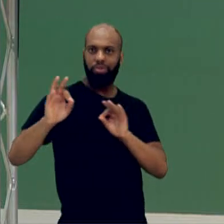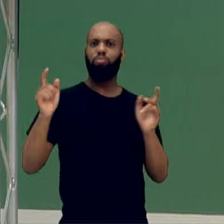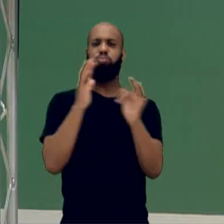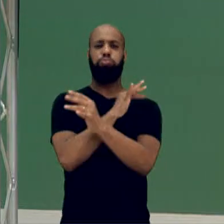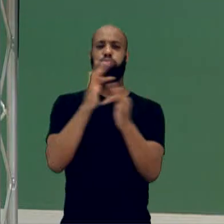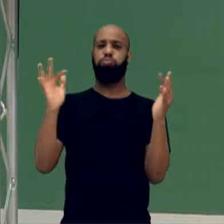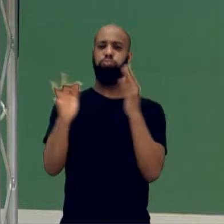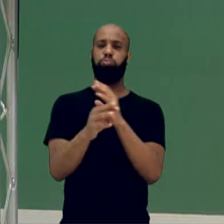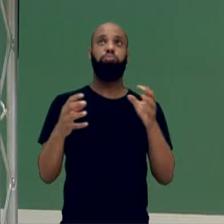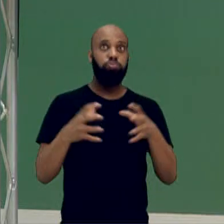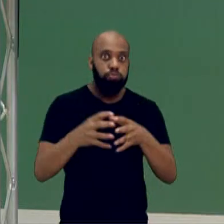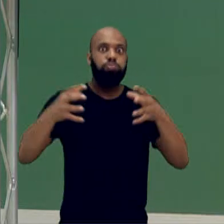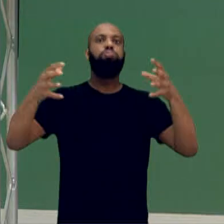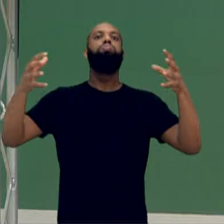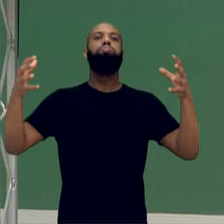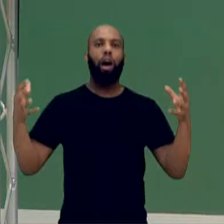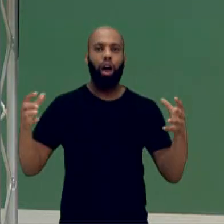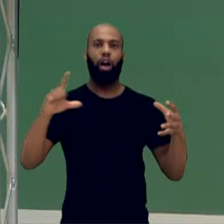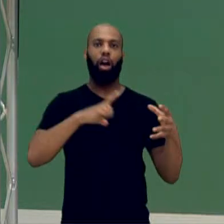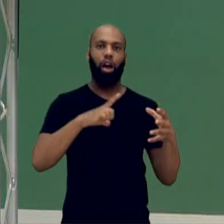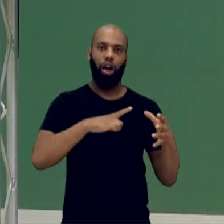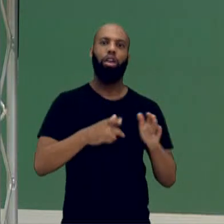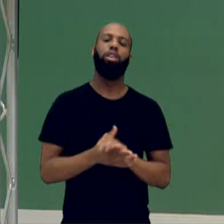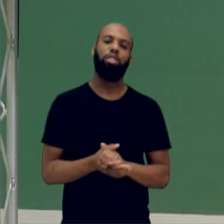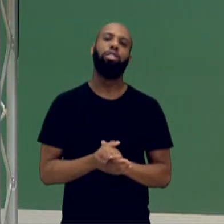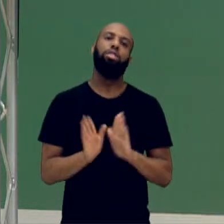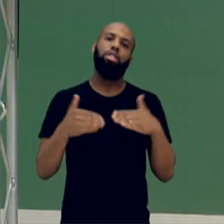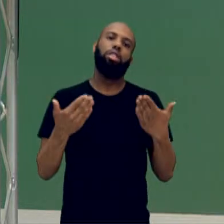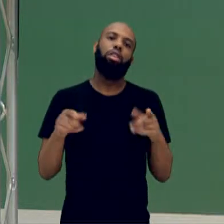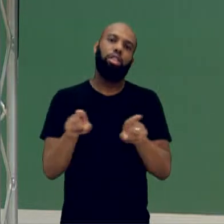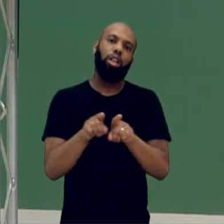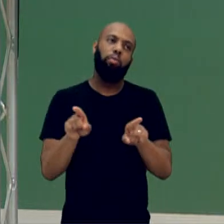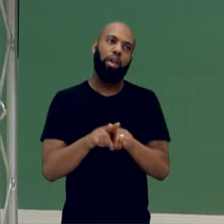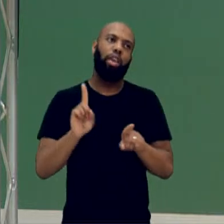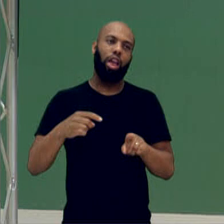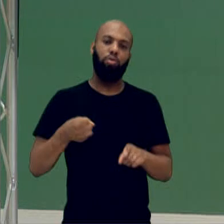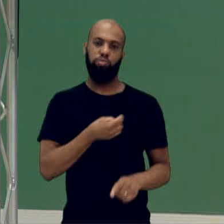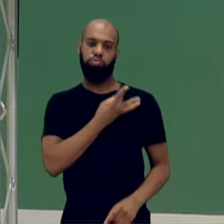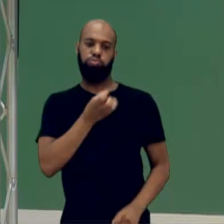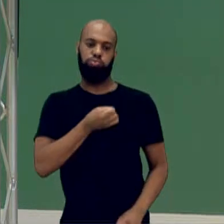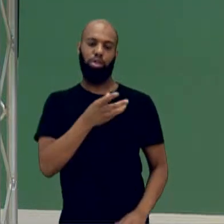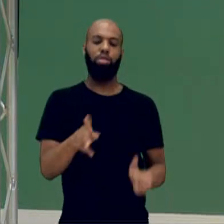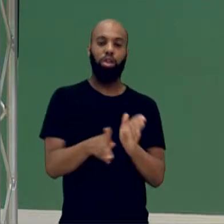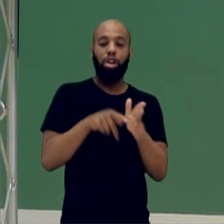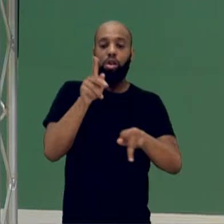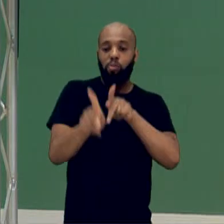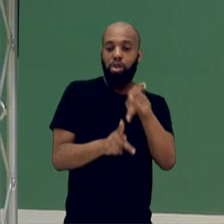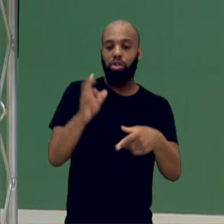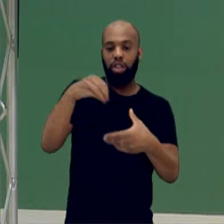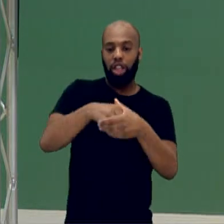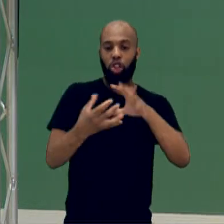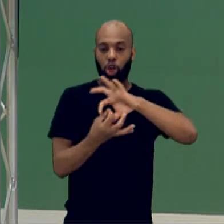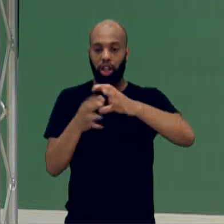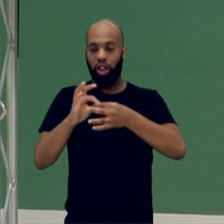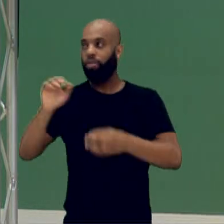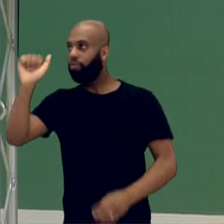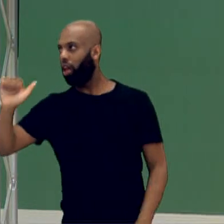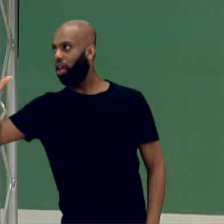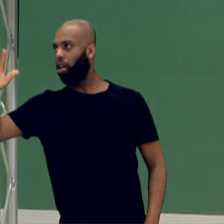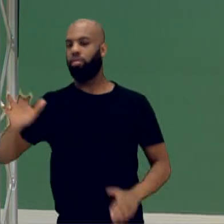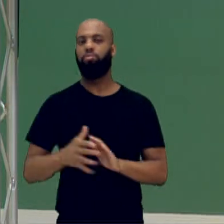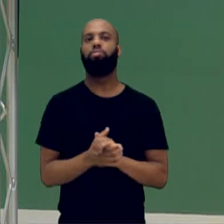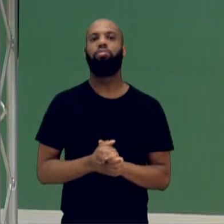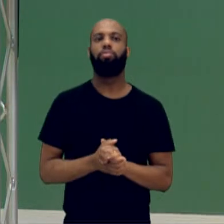é gigantesca, fazendo jus até ao número populacional do continente, né? A